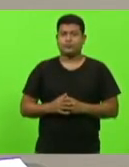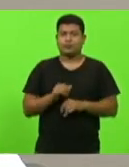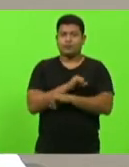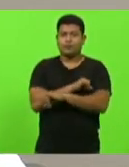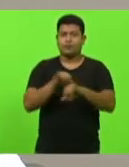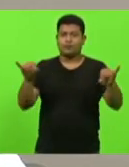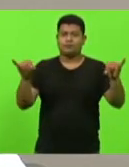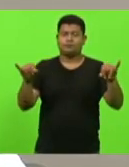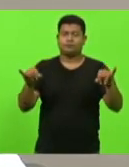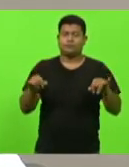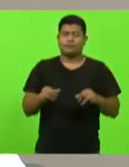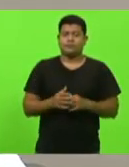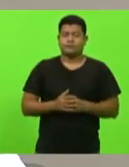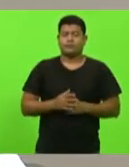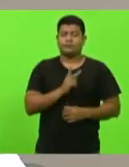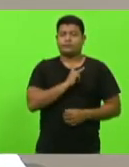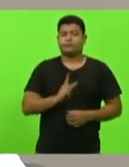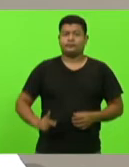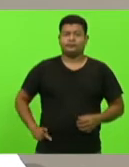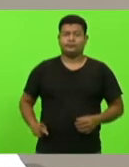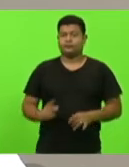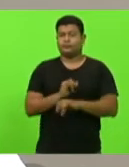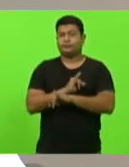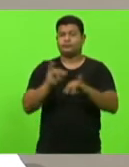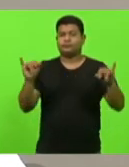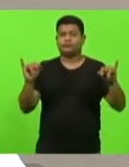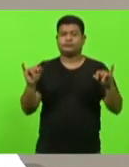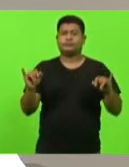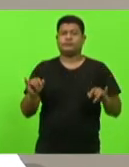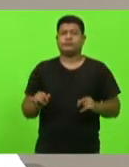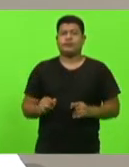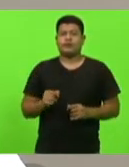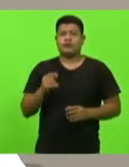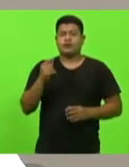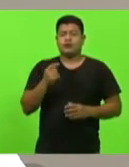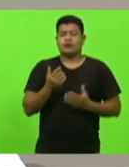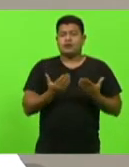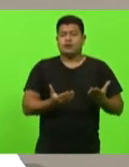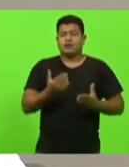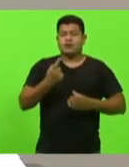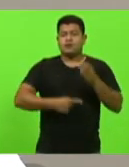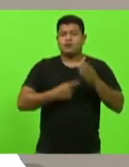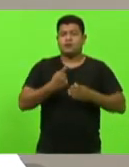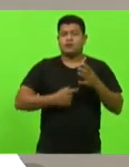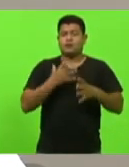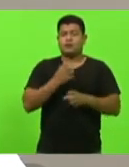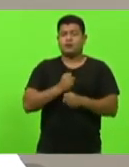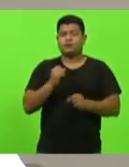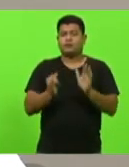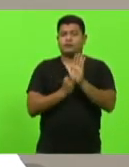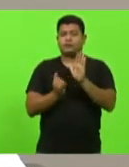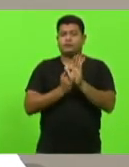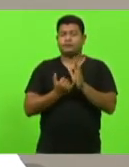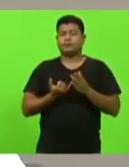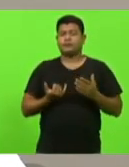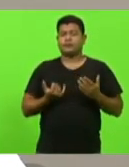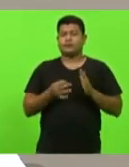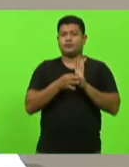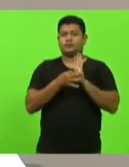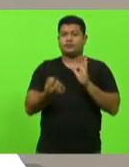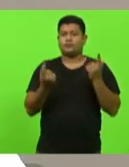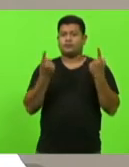Comunicação. A presidência comunica que a Comissão de Finanças e Tributação apresentou parecer contrário às